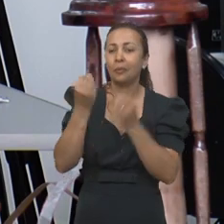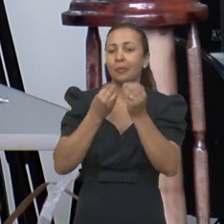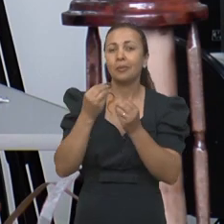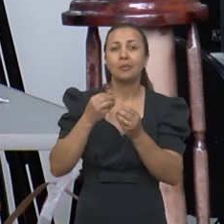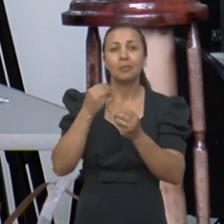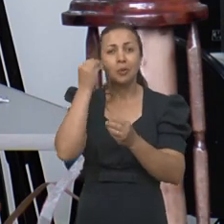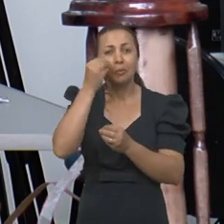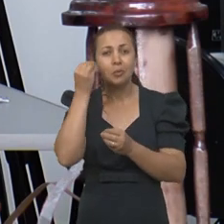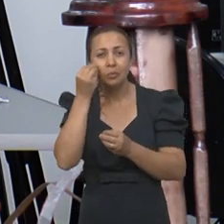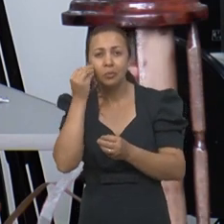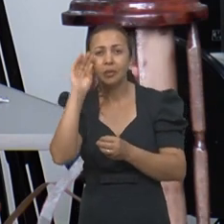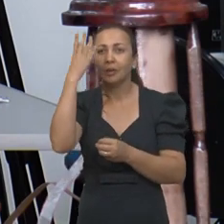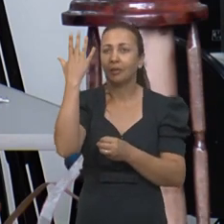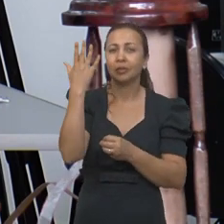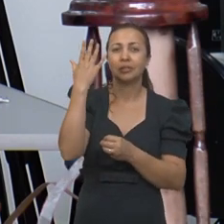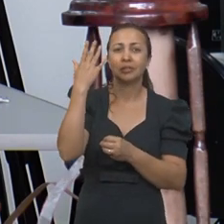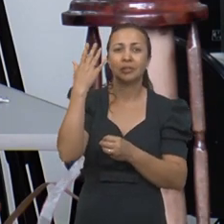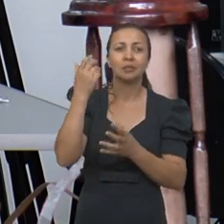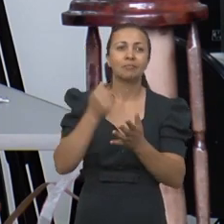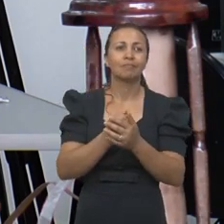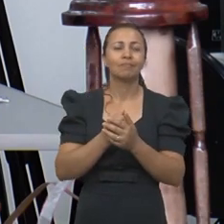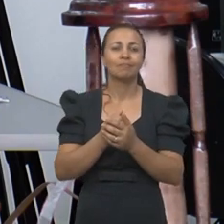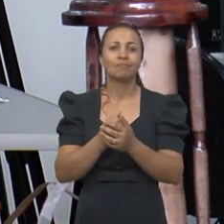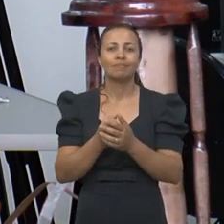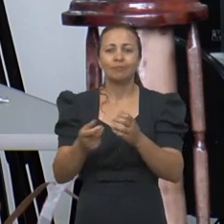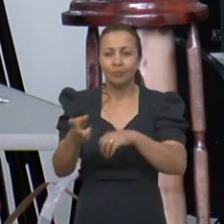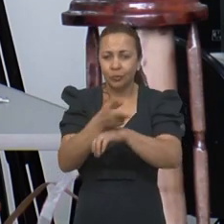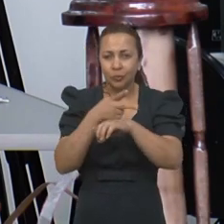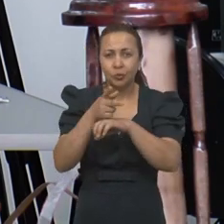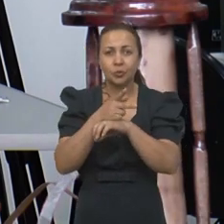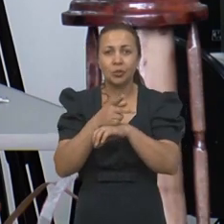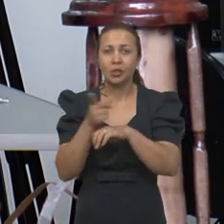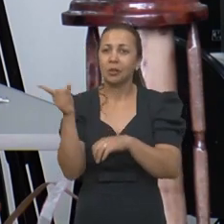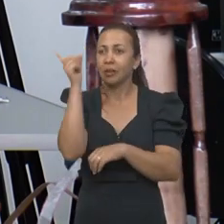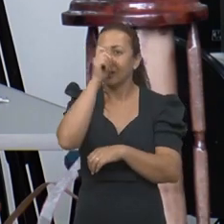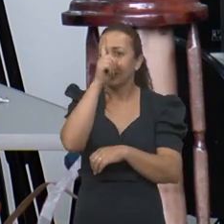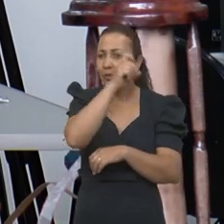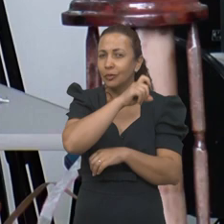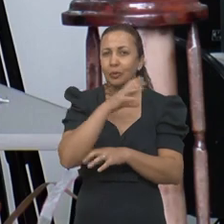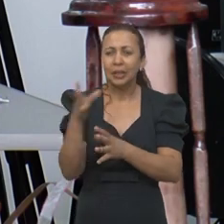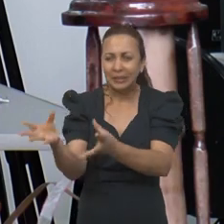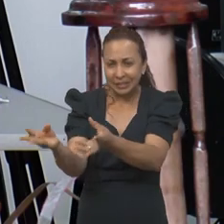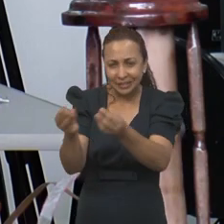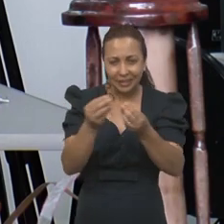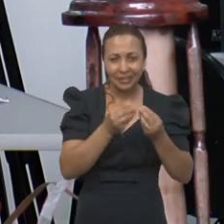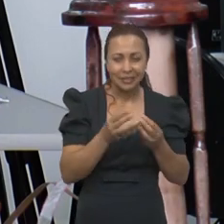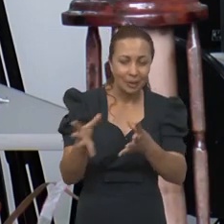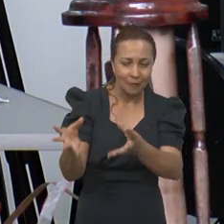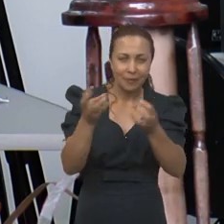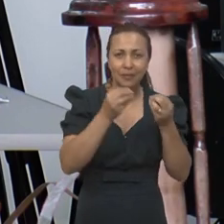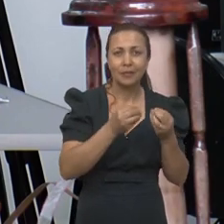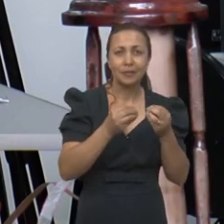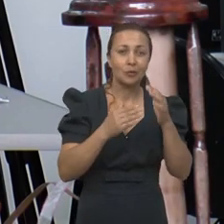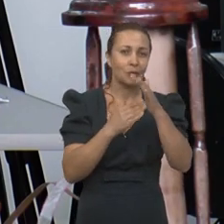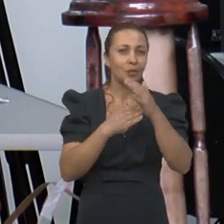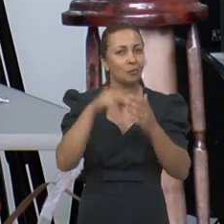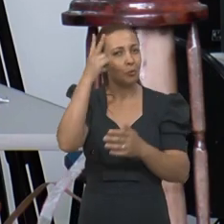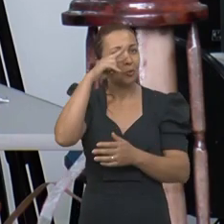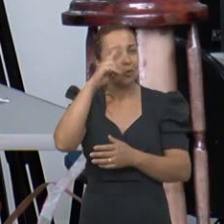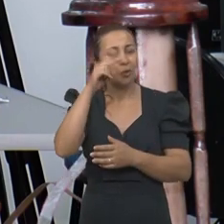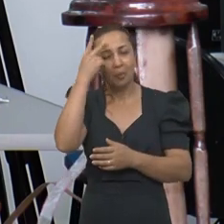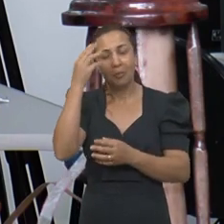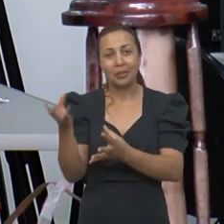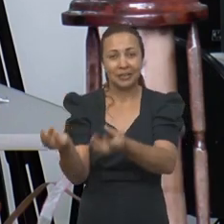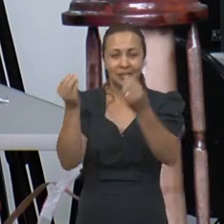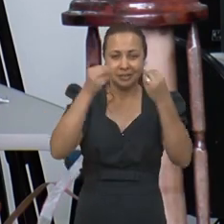como esse experimento se deu na época trazendo resgatando justamente as dificuldades eu vou do tempo